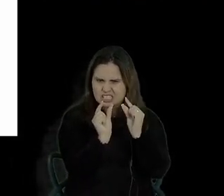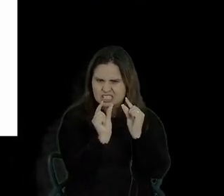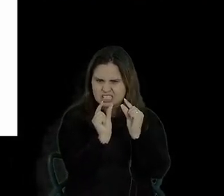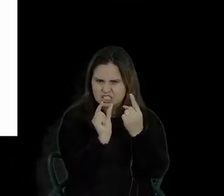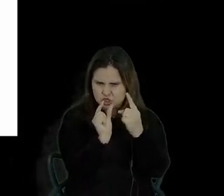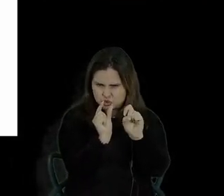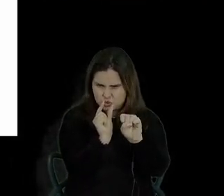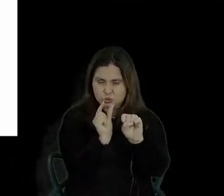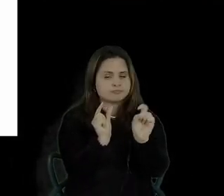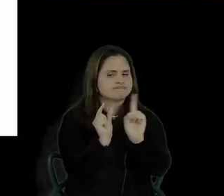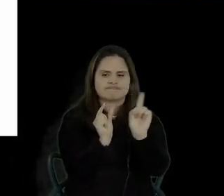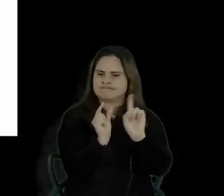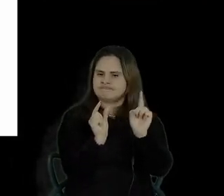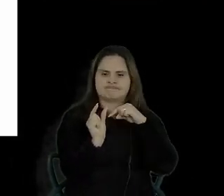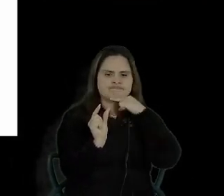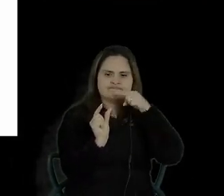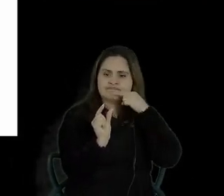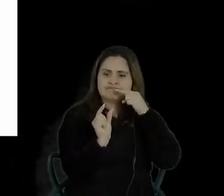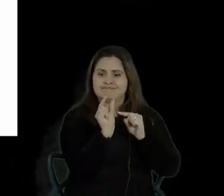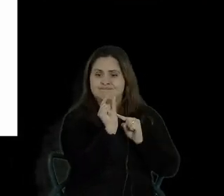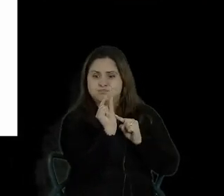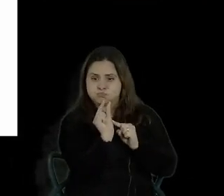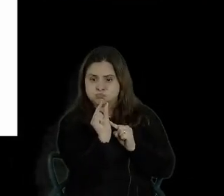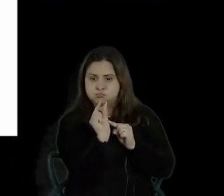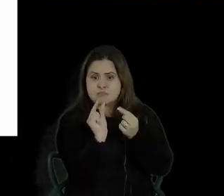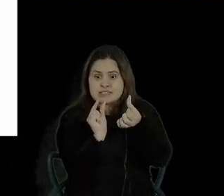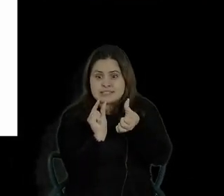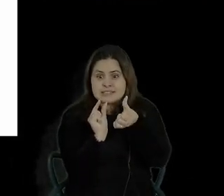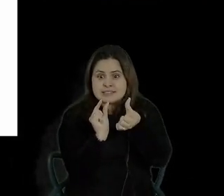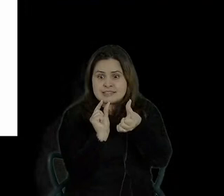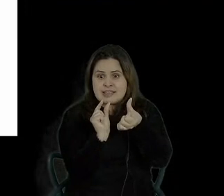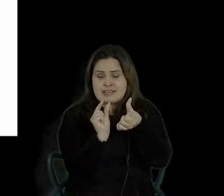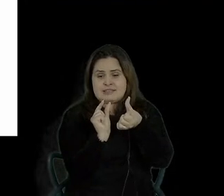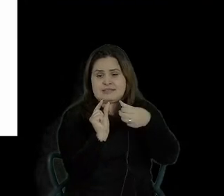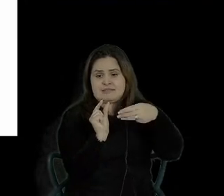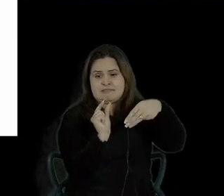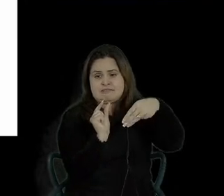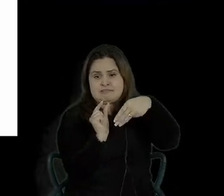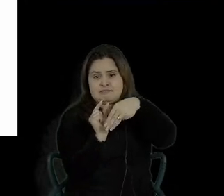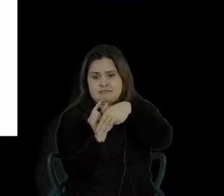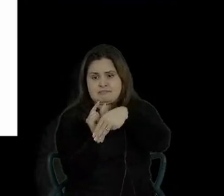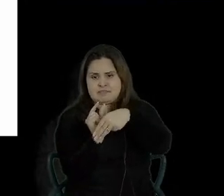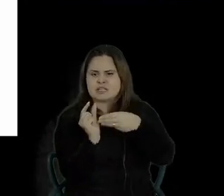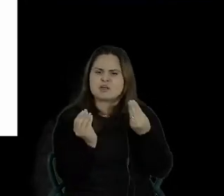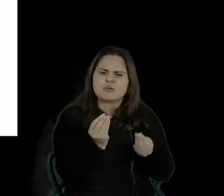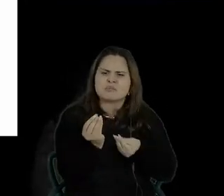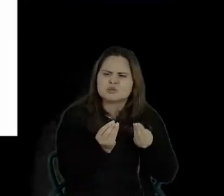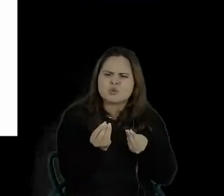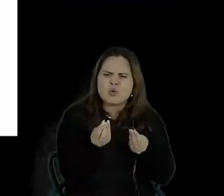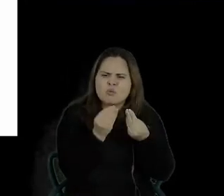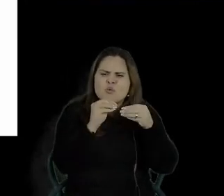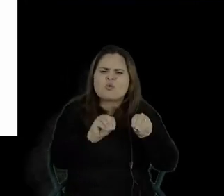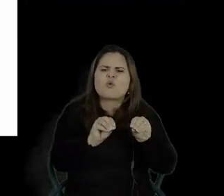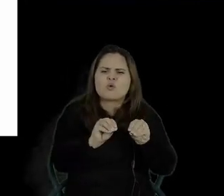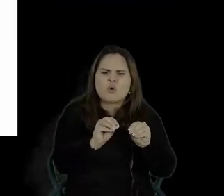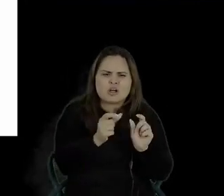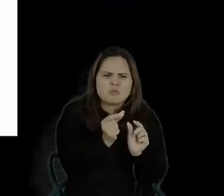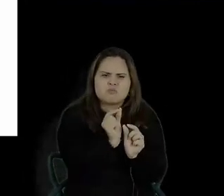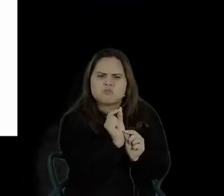ser 6 a 8 milímetros. Mas, Tominaga, como que eu faço um tubo